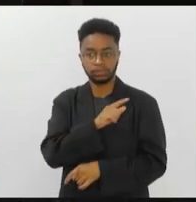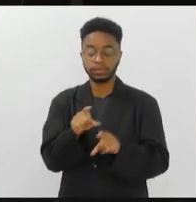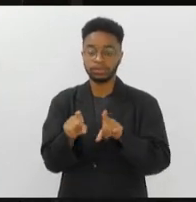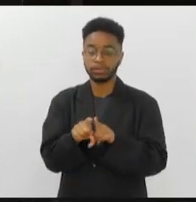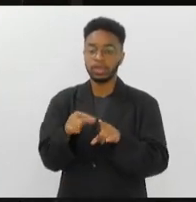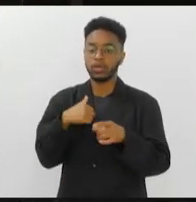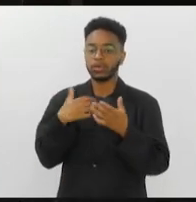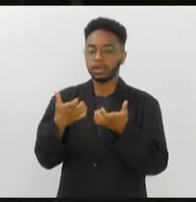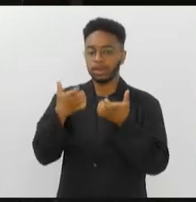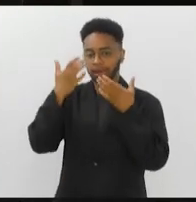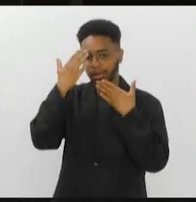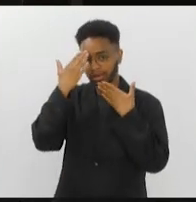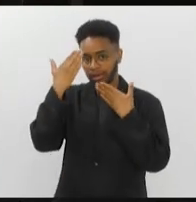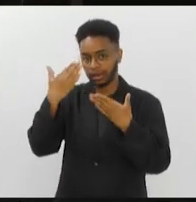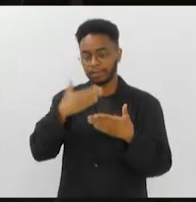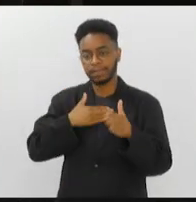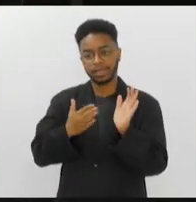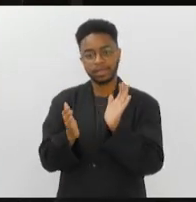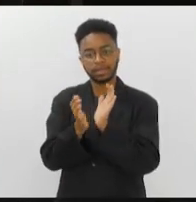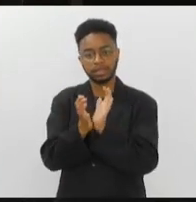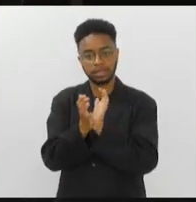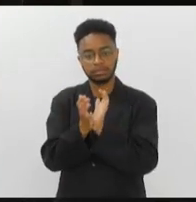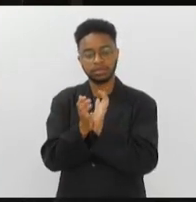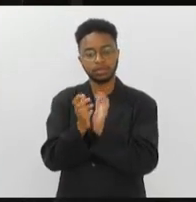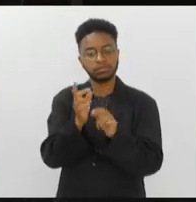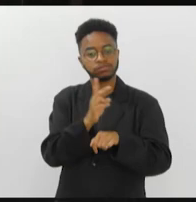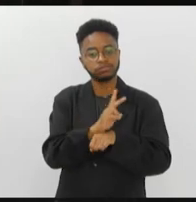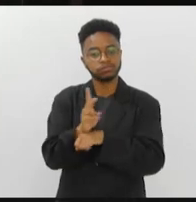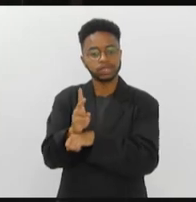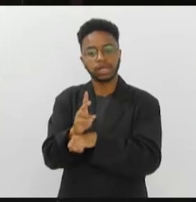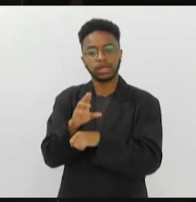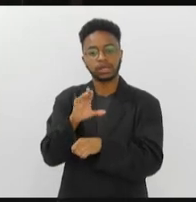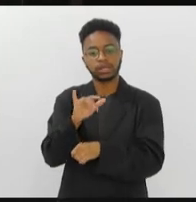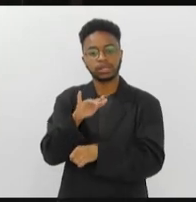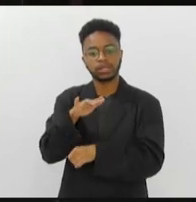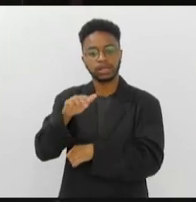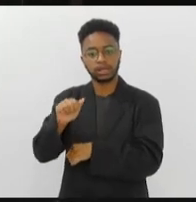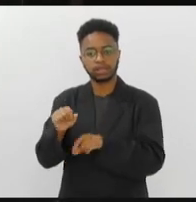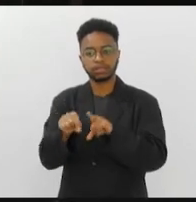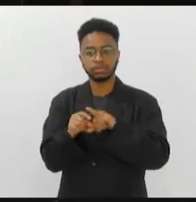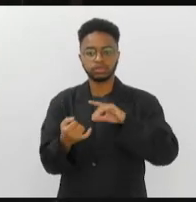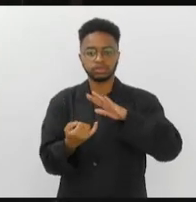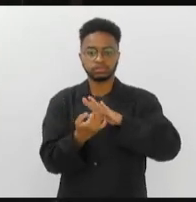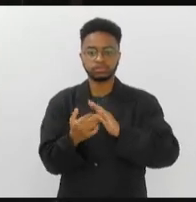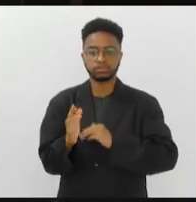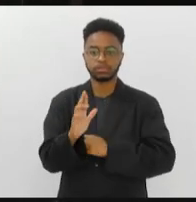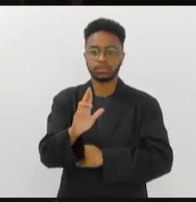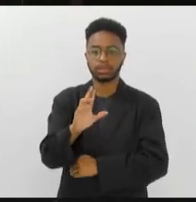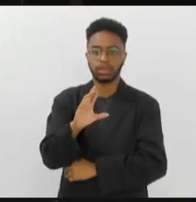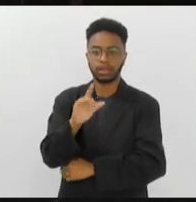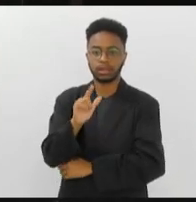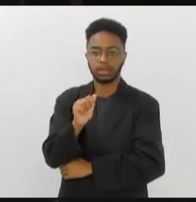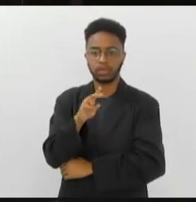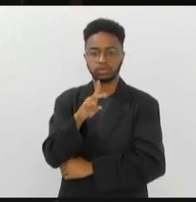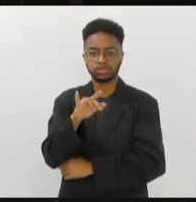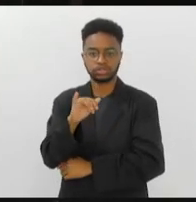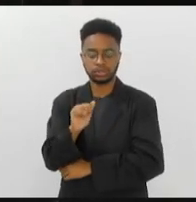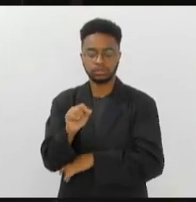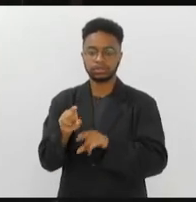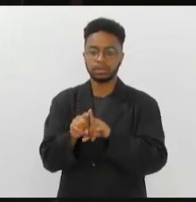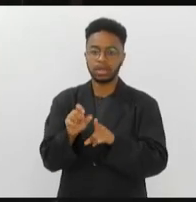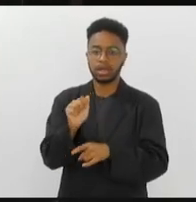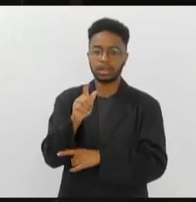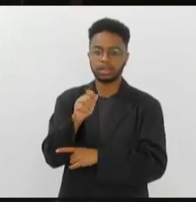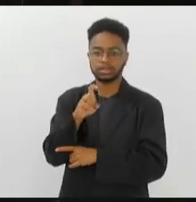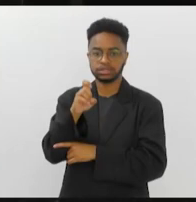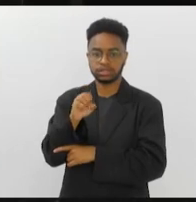Eu também quero agradecer a minha equipe de supervisão clínica institucional, na pessoa da Cláudia de Paula, no Alexander Ramalho e